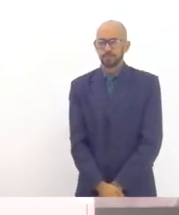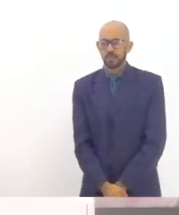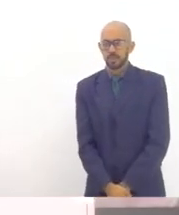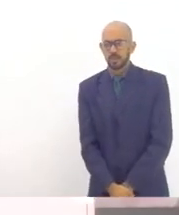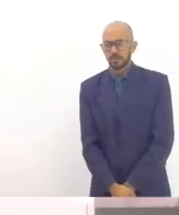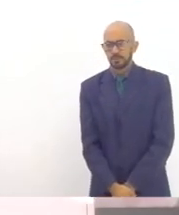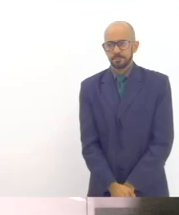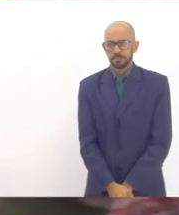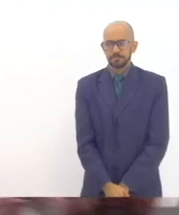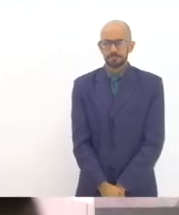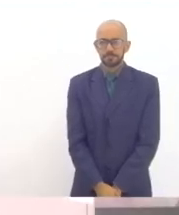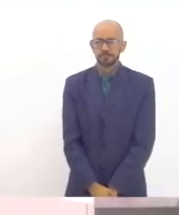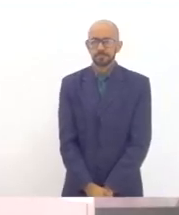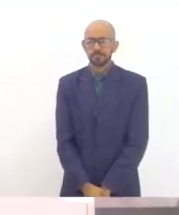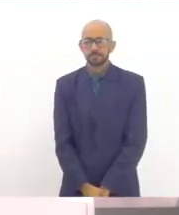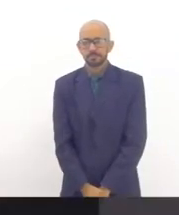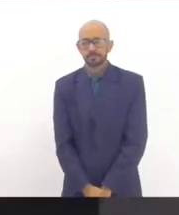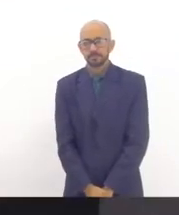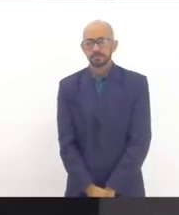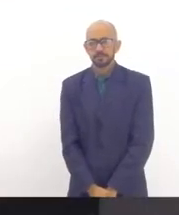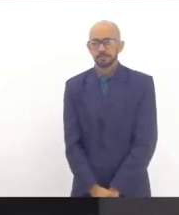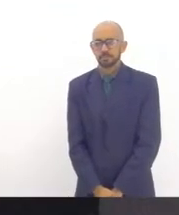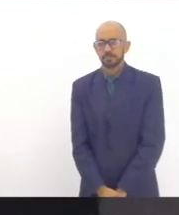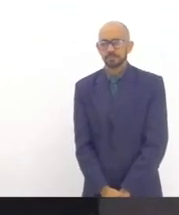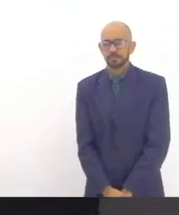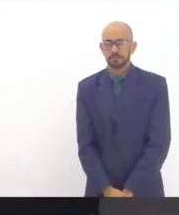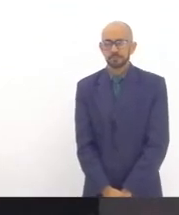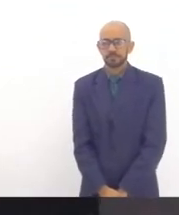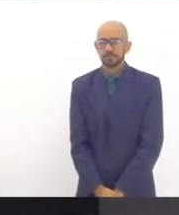leitura da carta, a gente vai fazendo isso, tá bom?